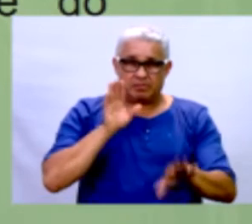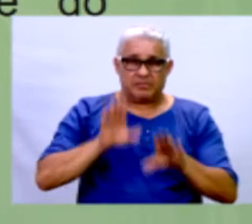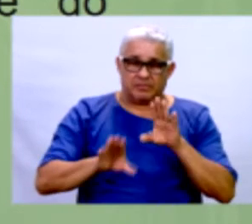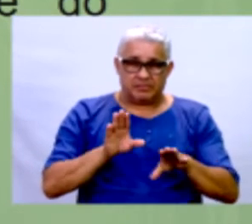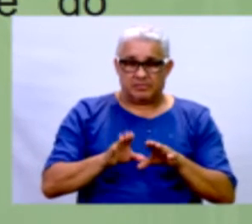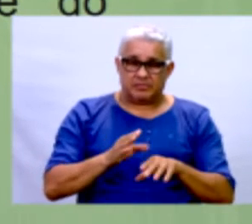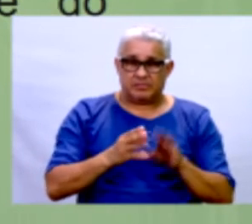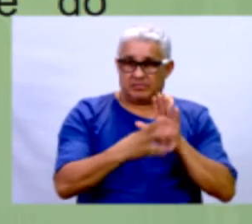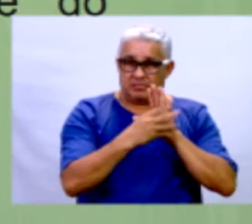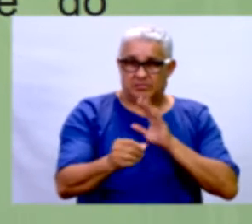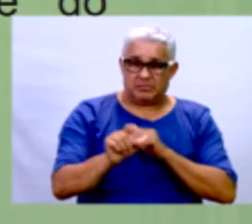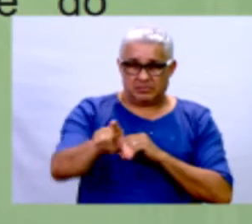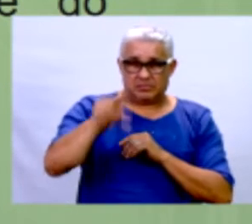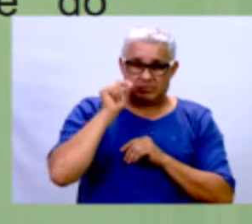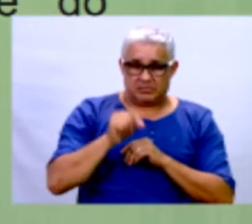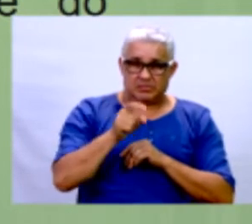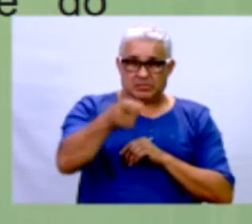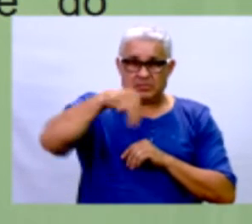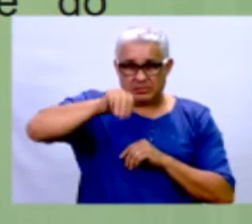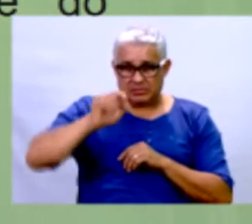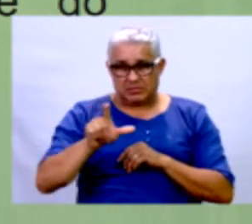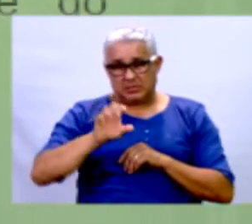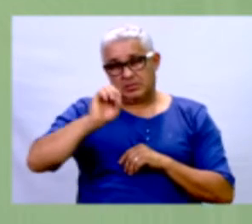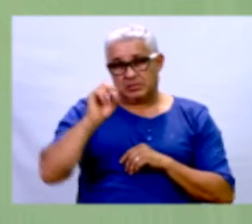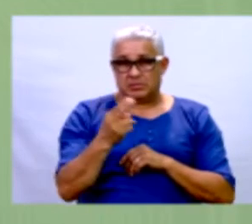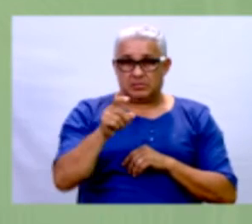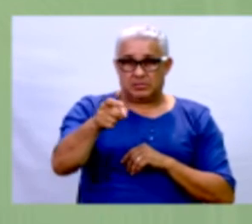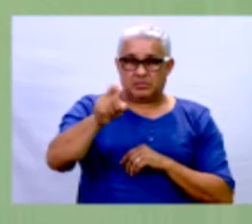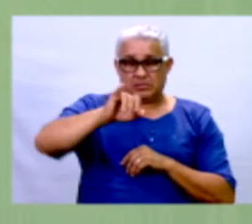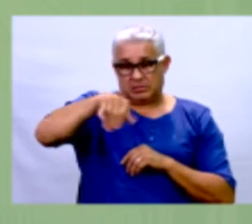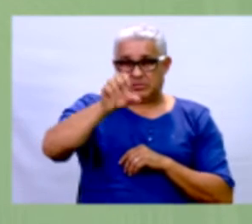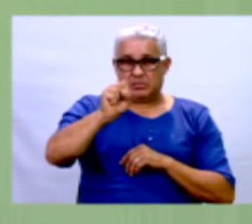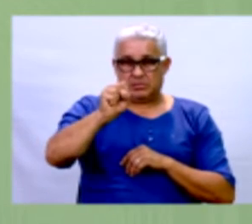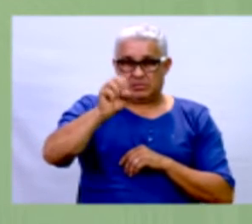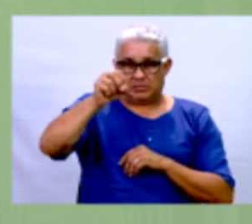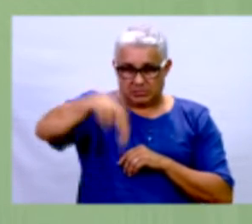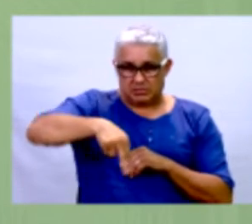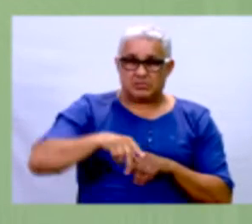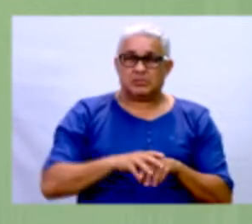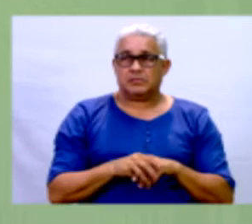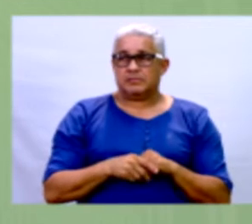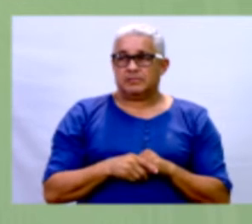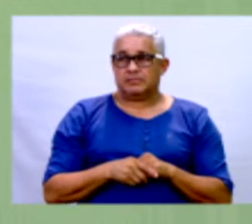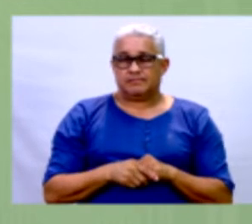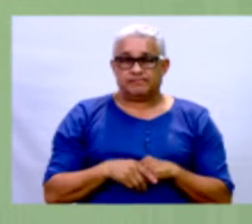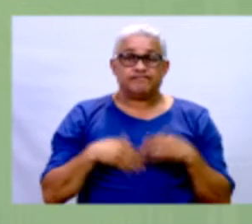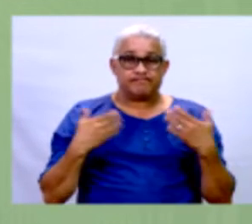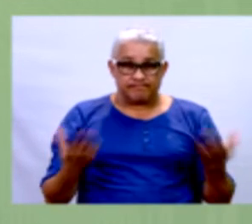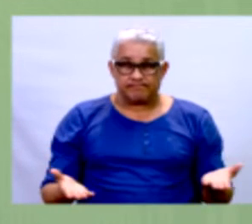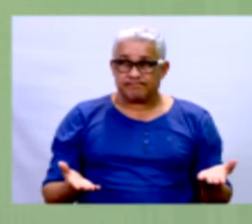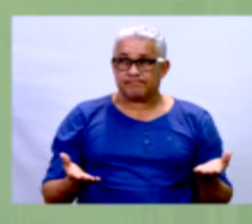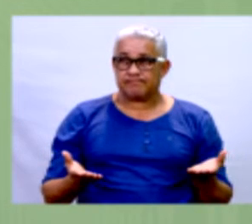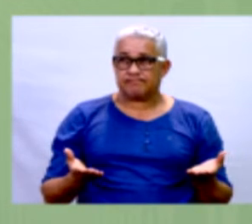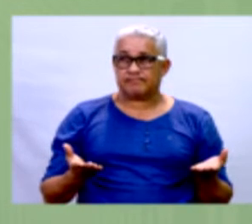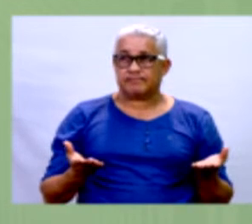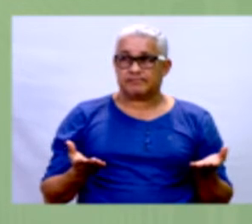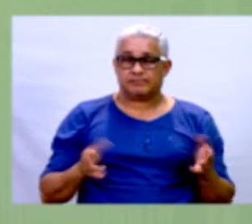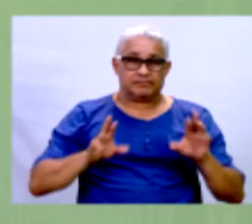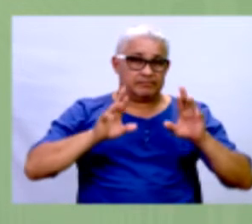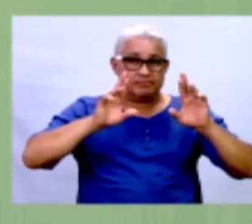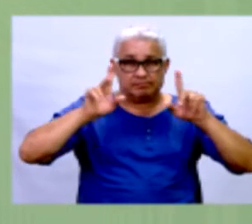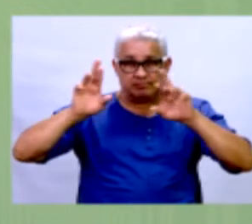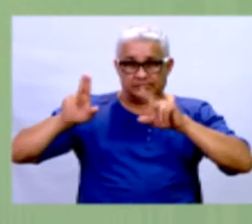formato adotado, no caso, ou XML ou JSON, né? Bom, enfim, basicamente aí essas